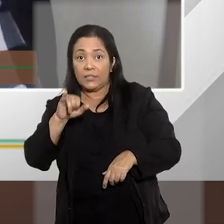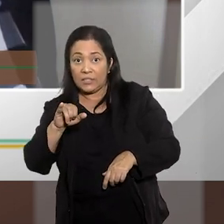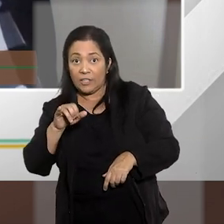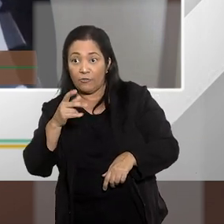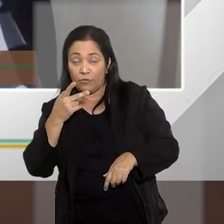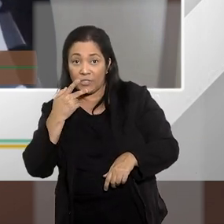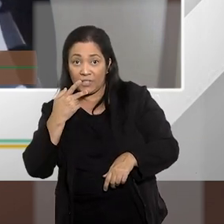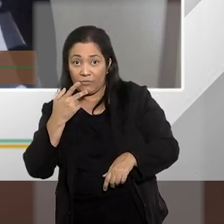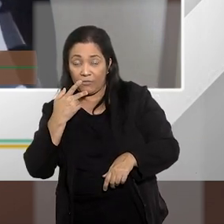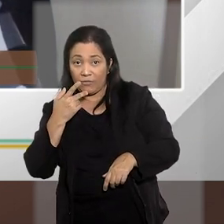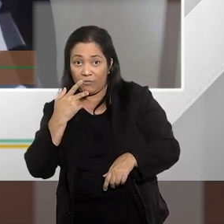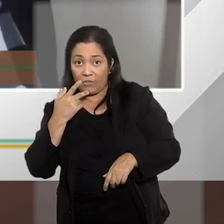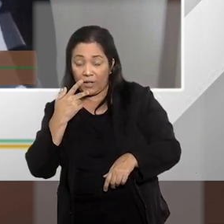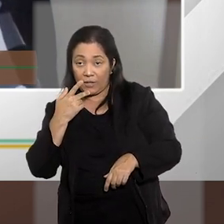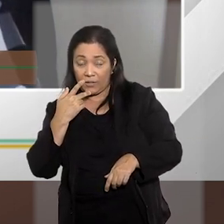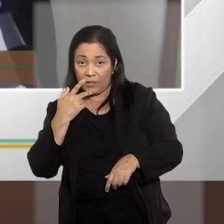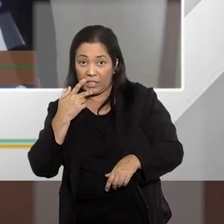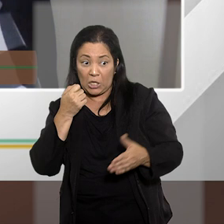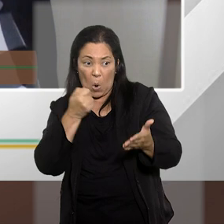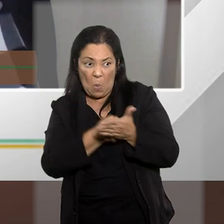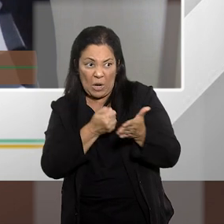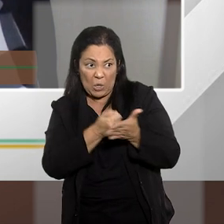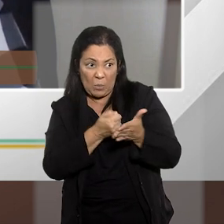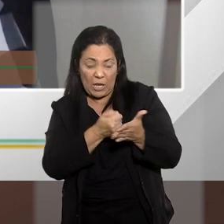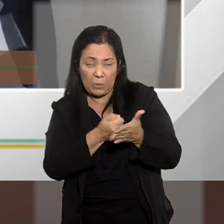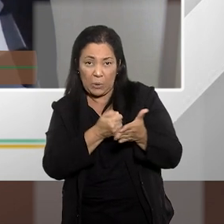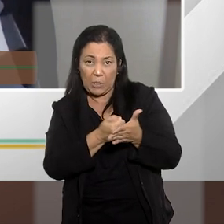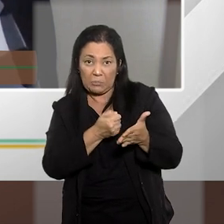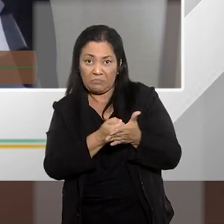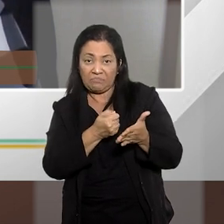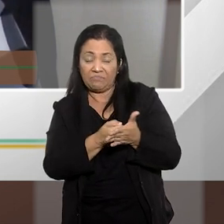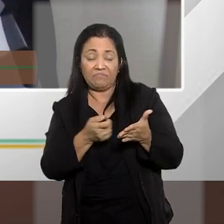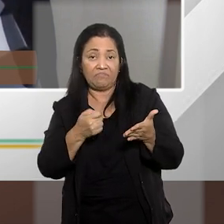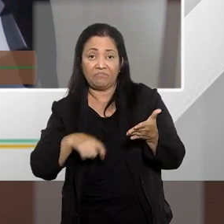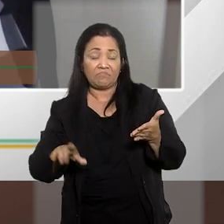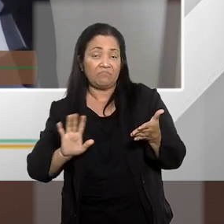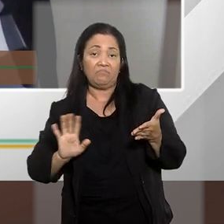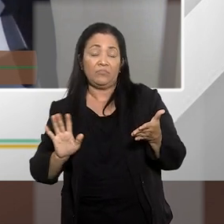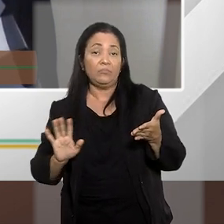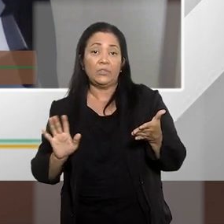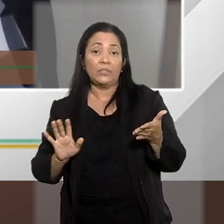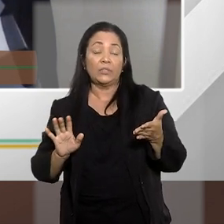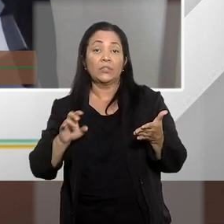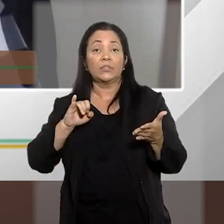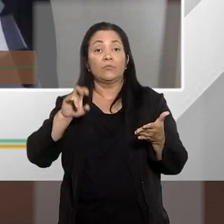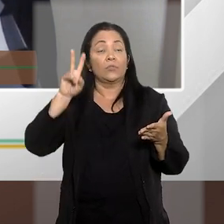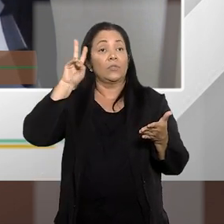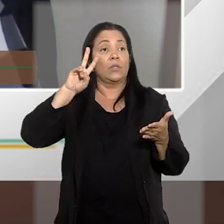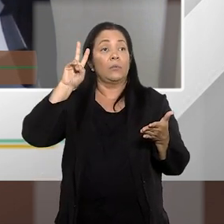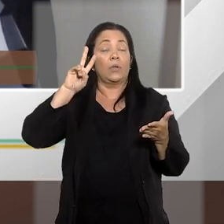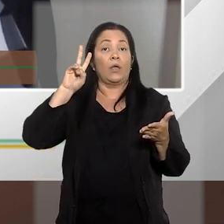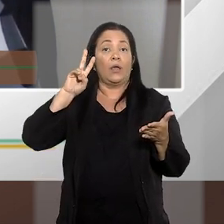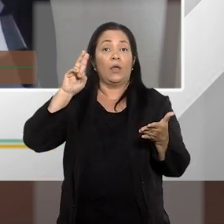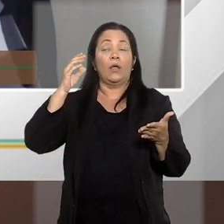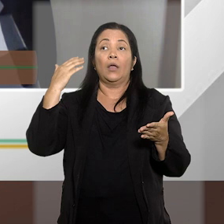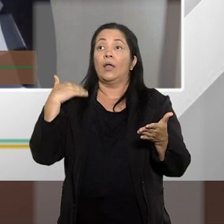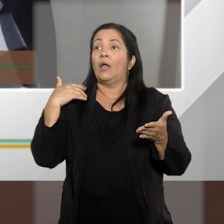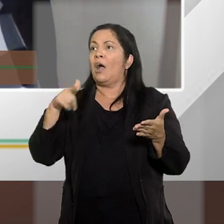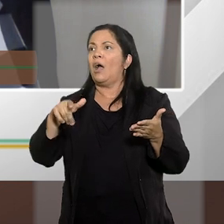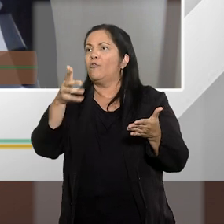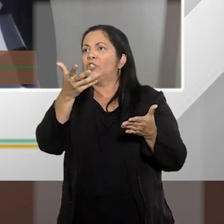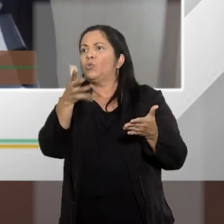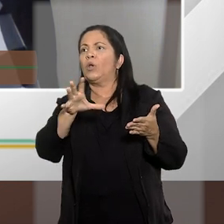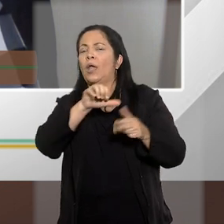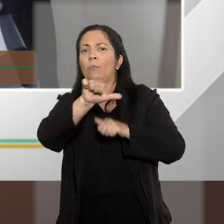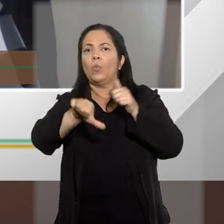uma série de fatores anteriores que eram cobrados, né? Desde se você não fizer a retificação dos seus documentos,